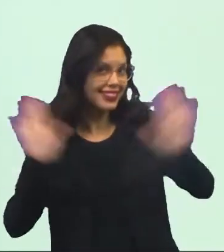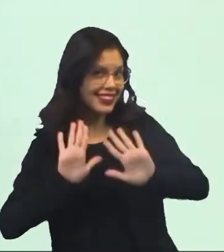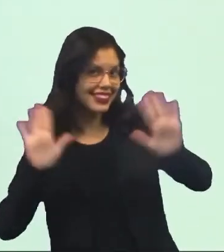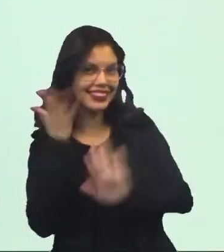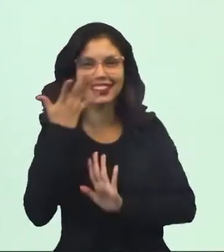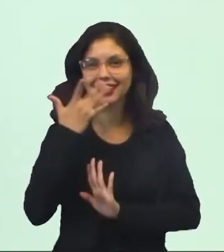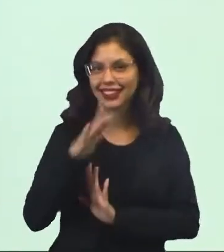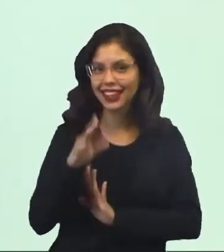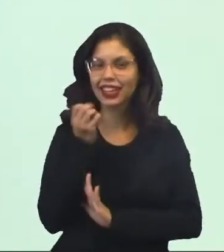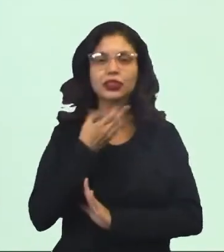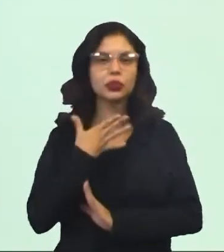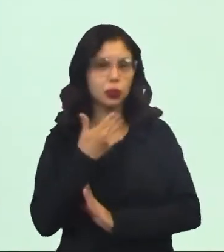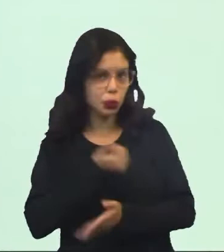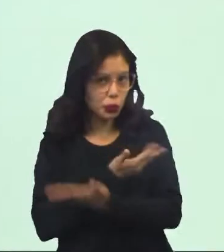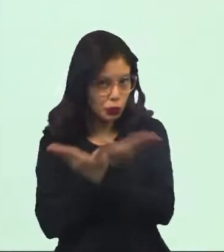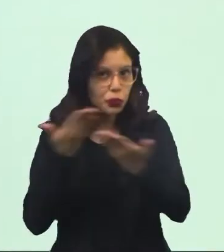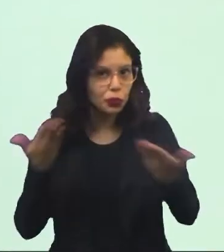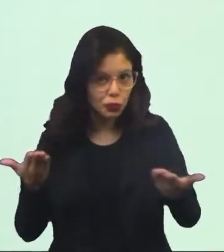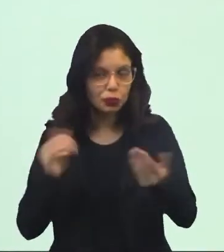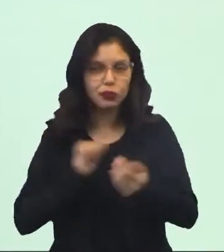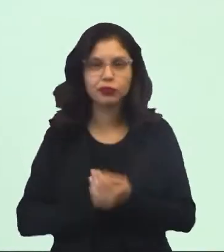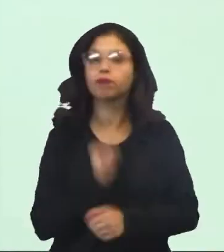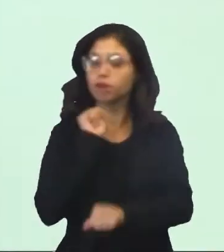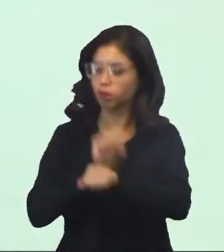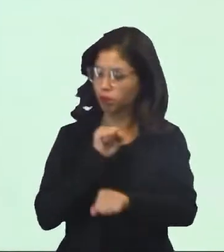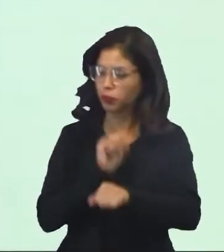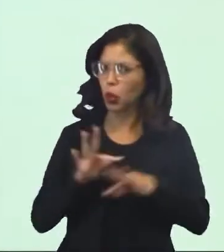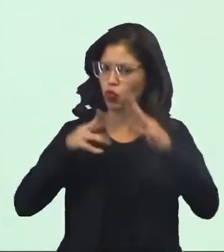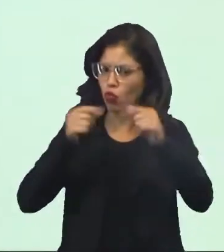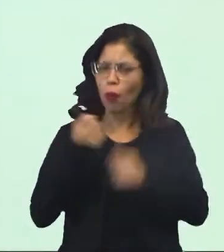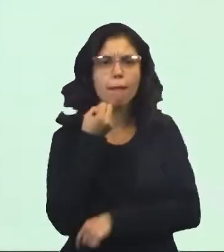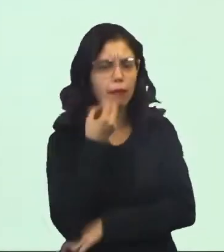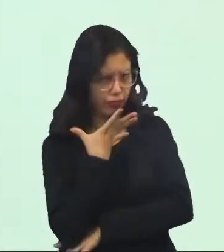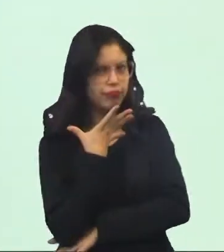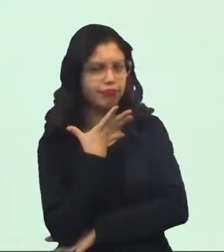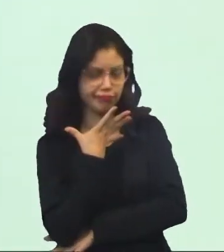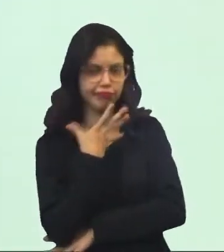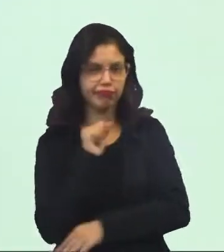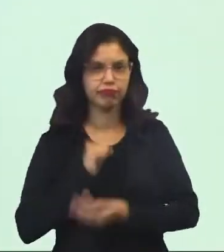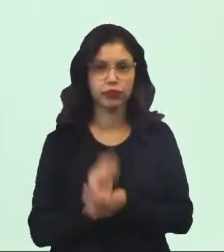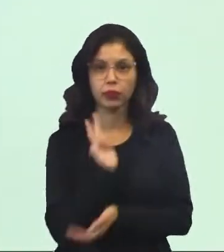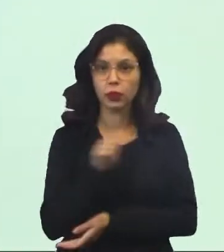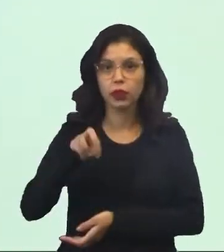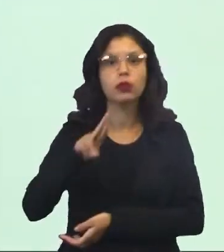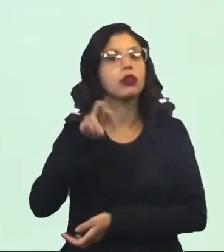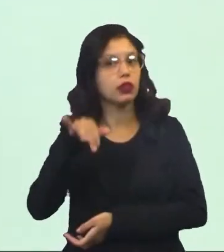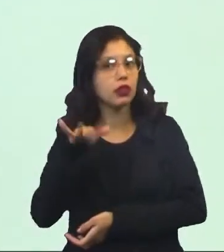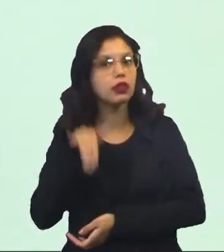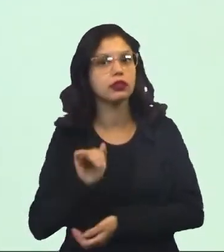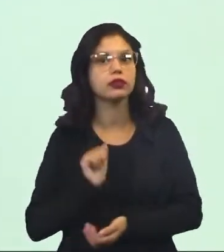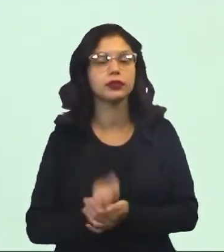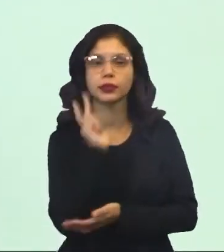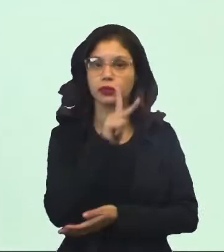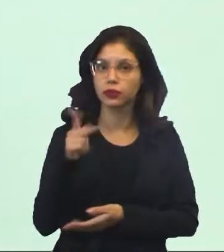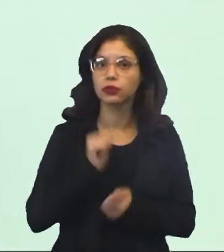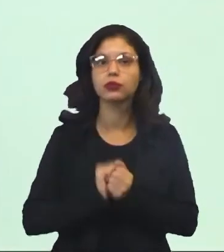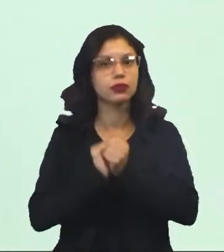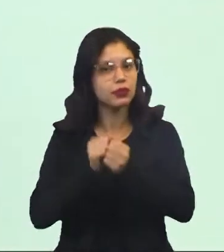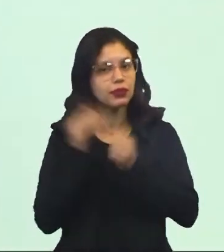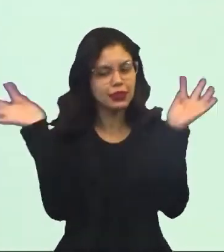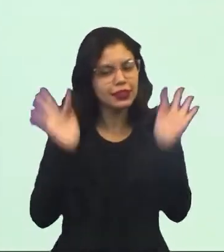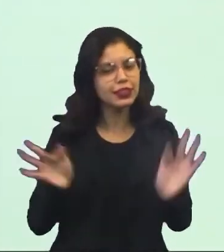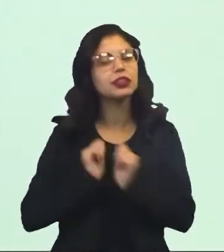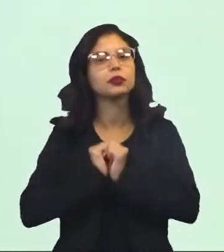Olá, crianças! Como vocês estão? Eu espero que todos estejam muito bem. Sou a professora Marilane Moraes e estou muito